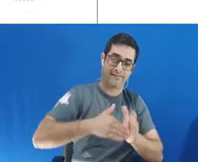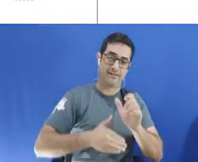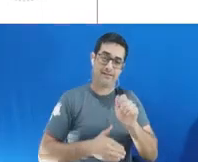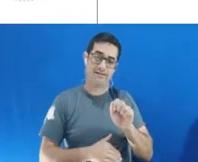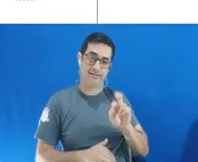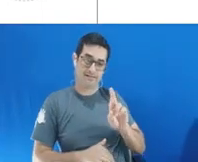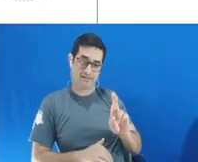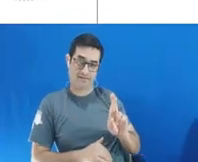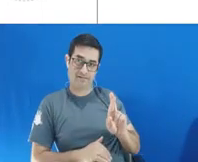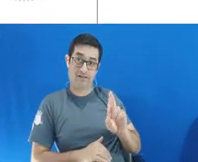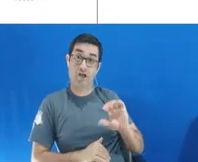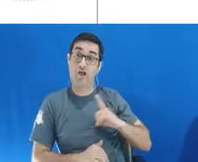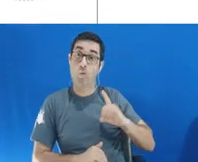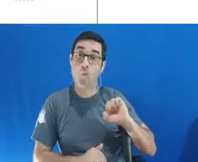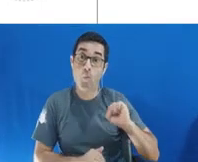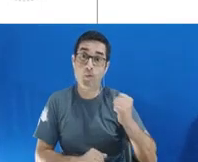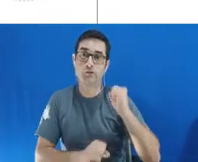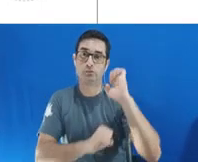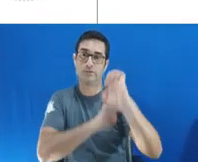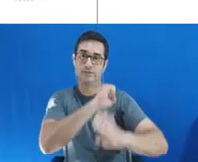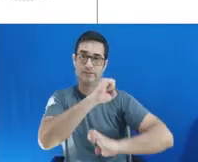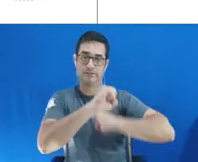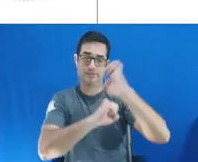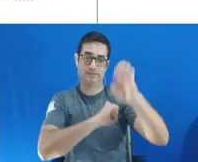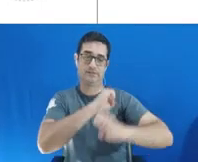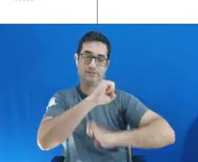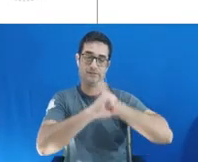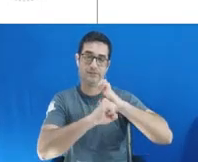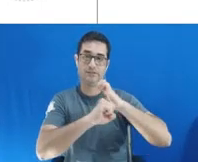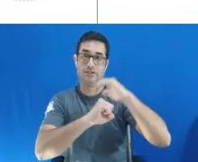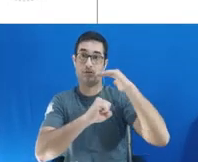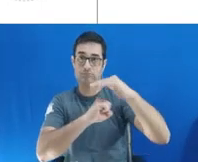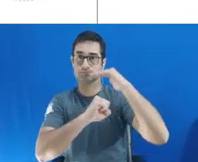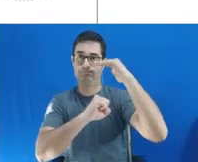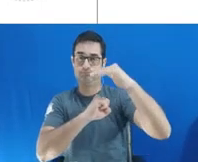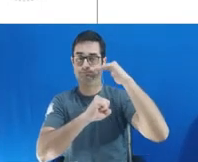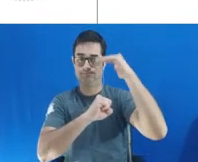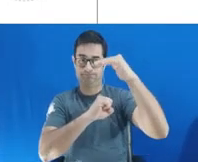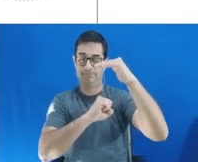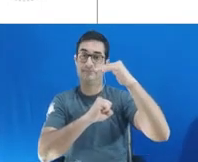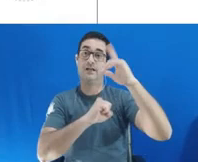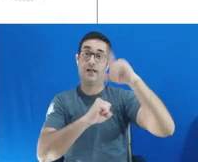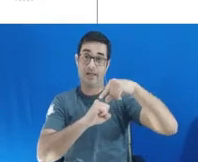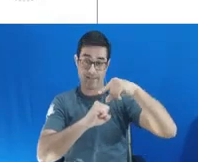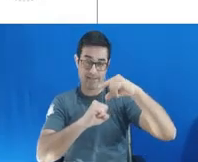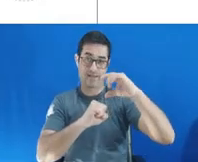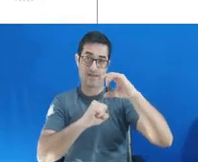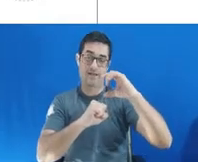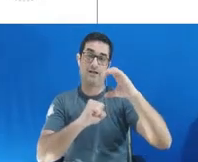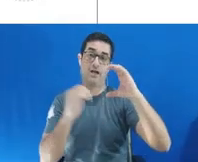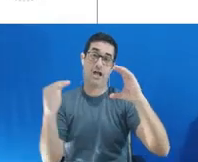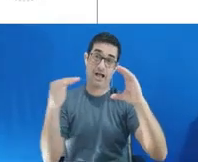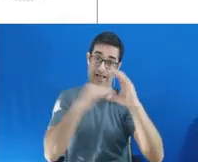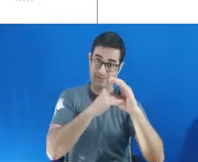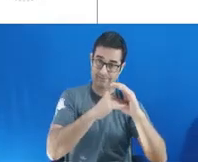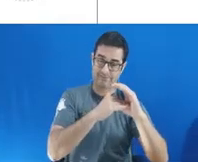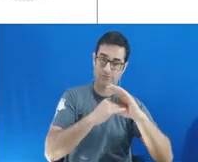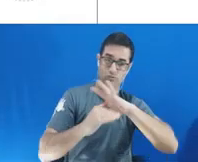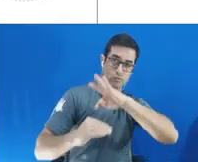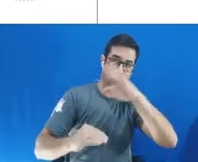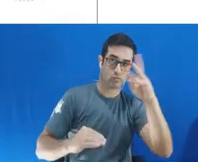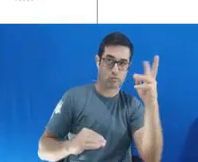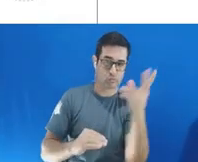ao argônio, que tem 8 elétrons na camada mais externa, que é a camada de valência, com 8